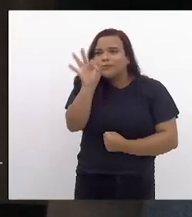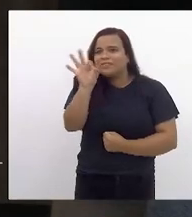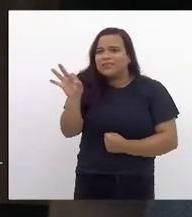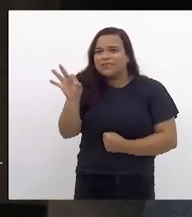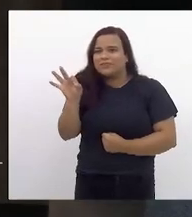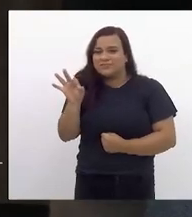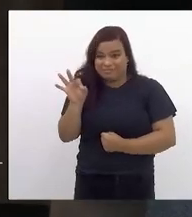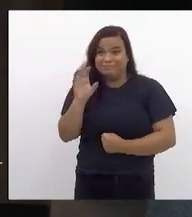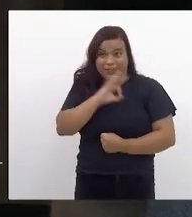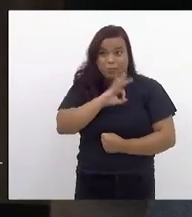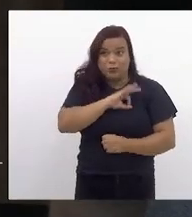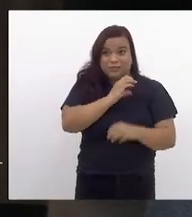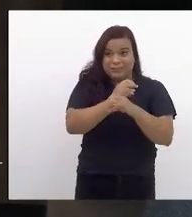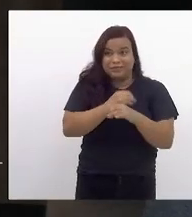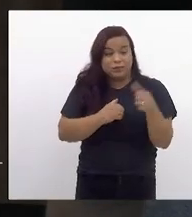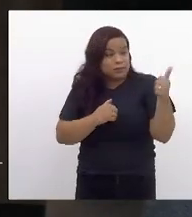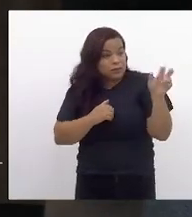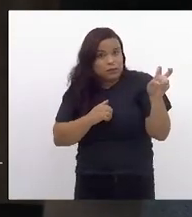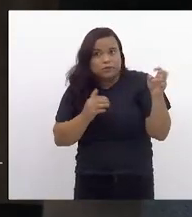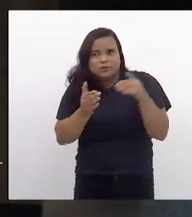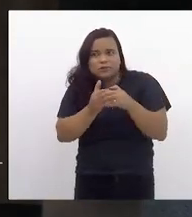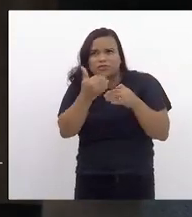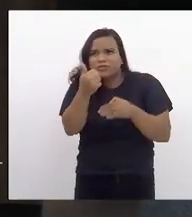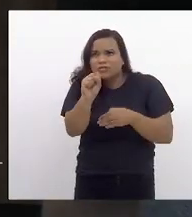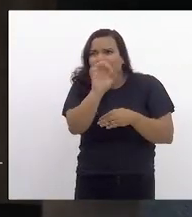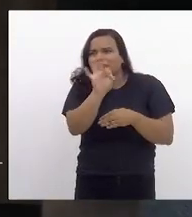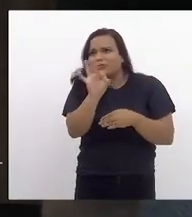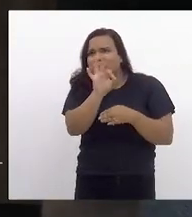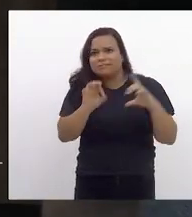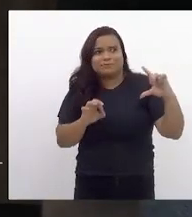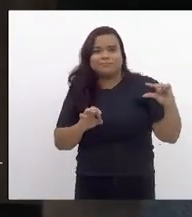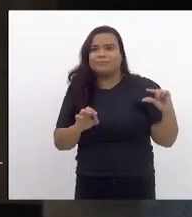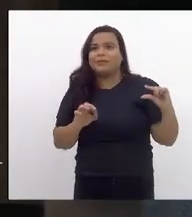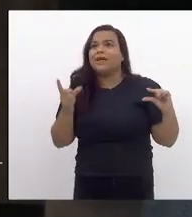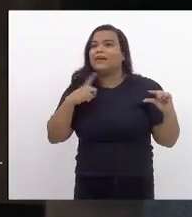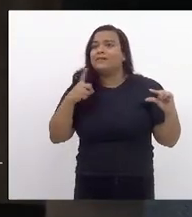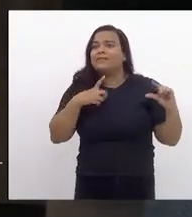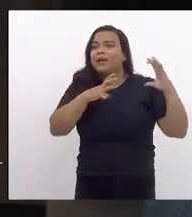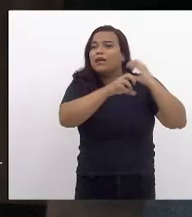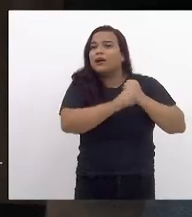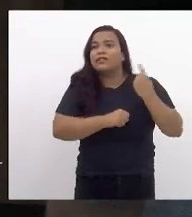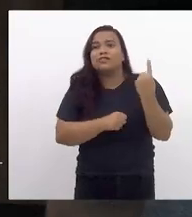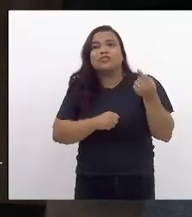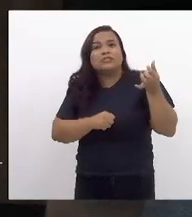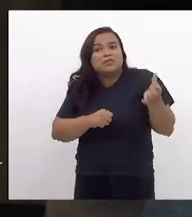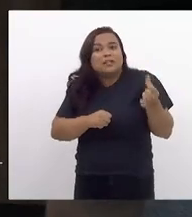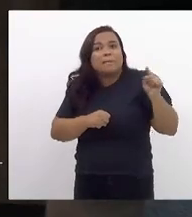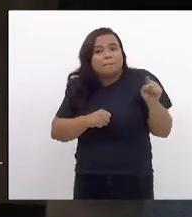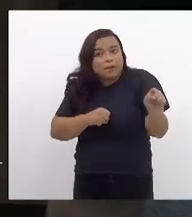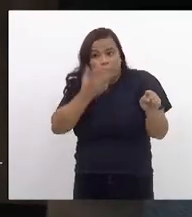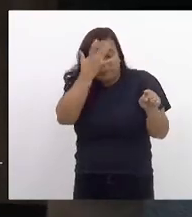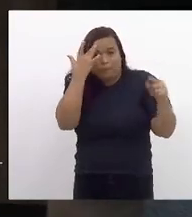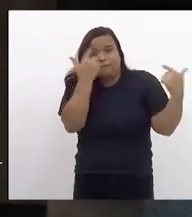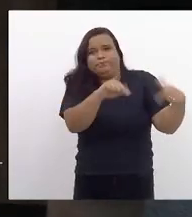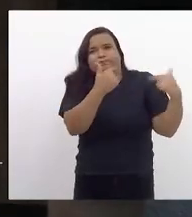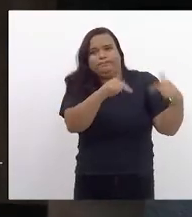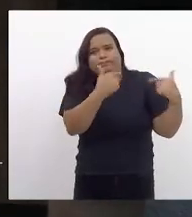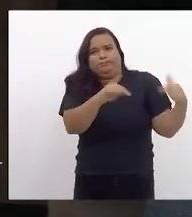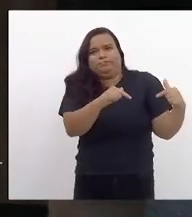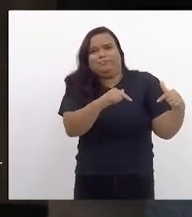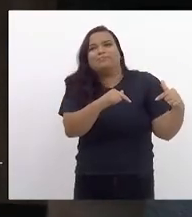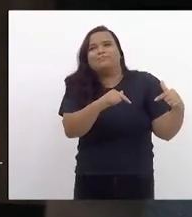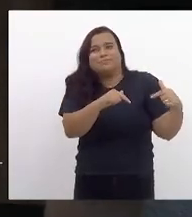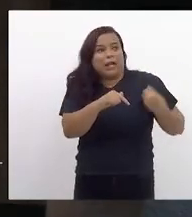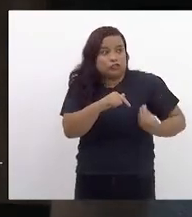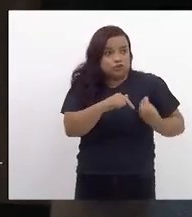Polícia Civil tem, ao todo, 16 mil servidores entre ativos e inativos. A Polícia Militar e